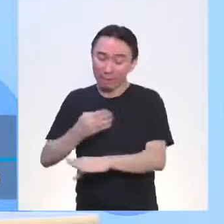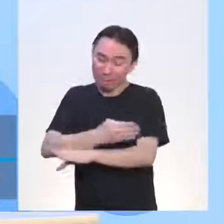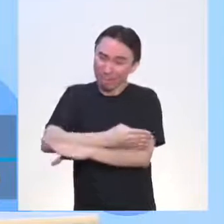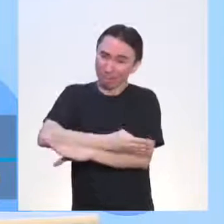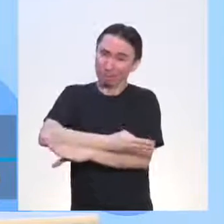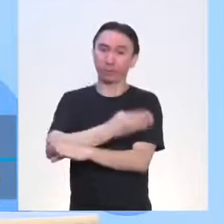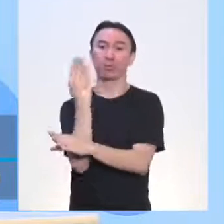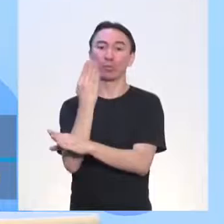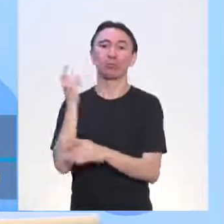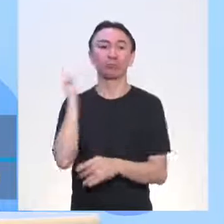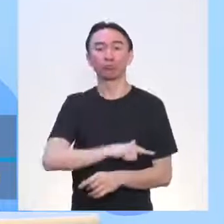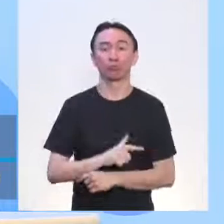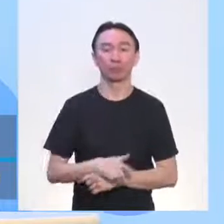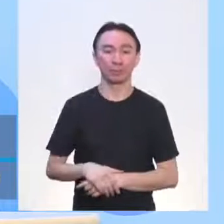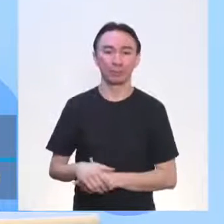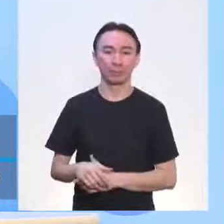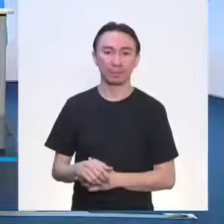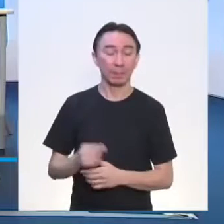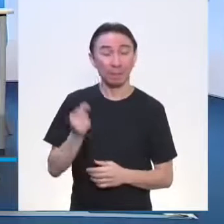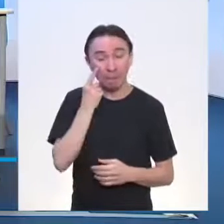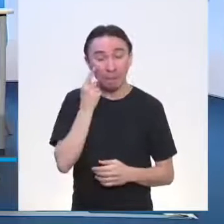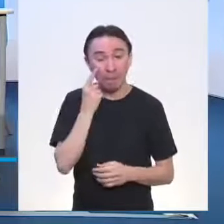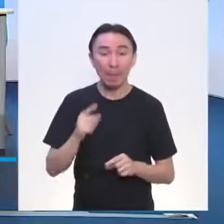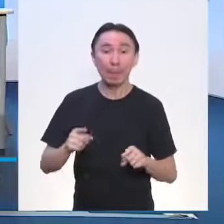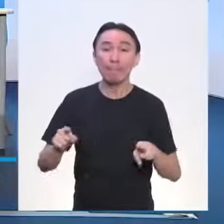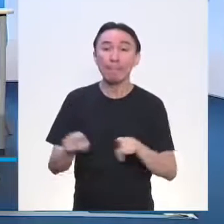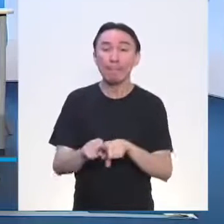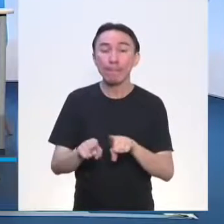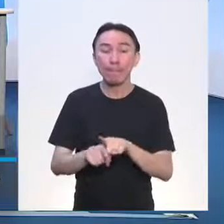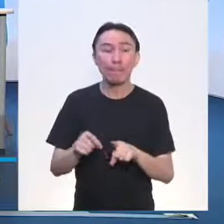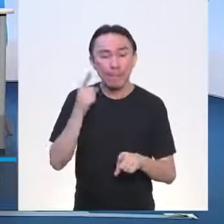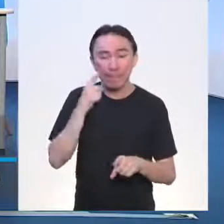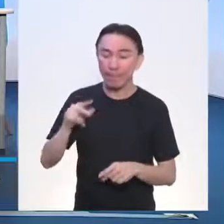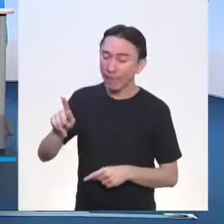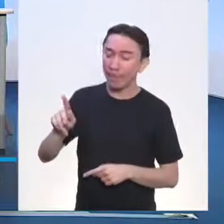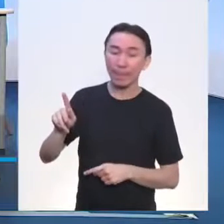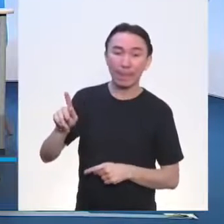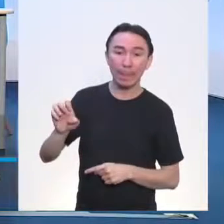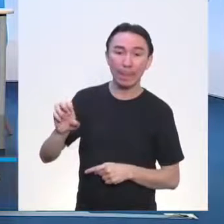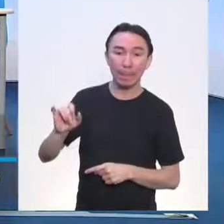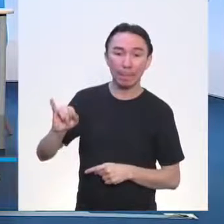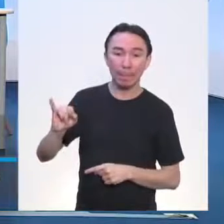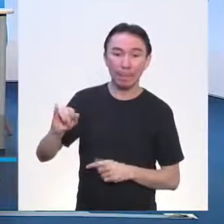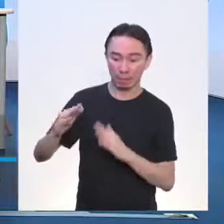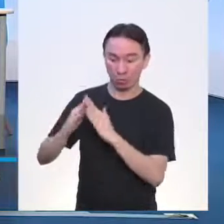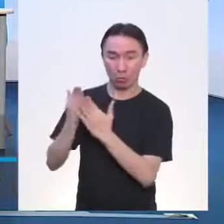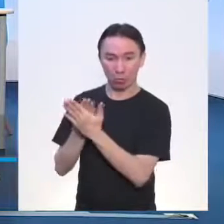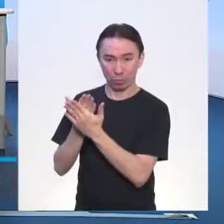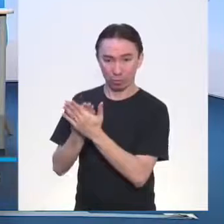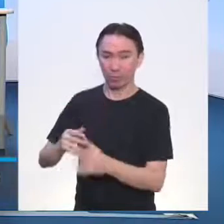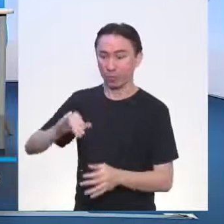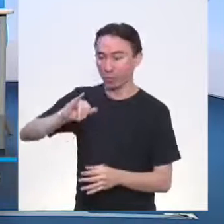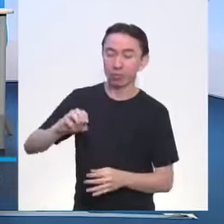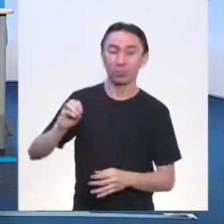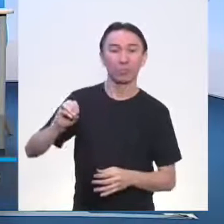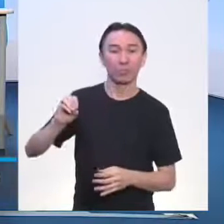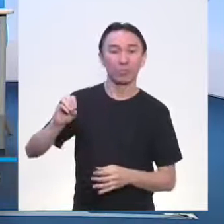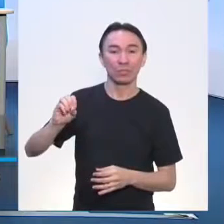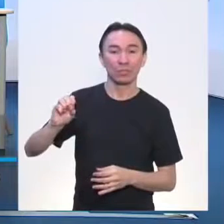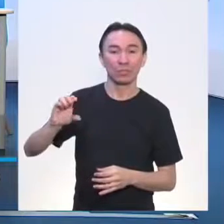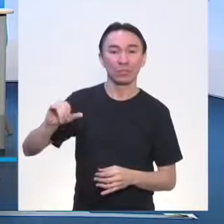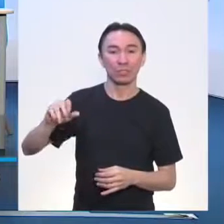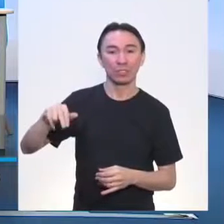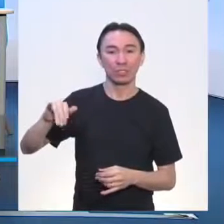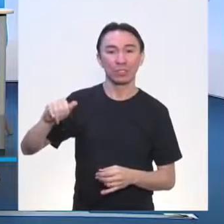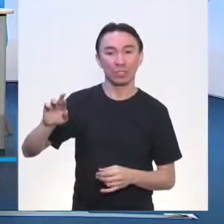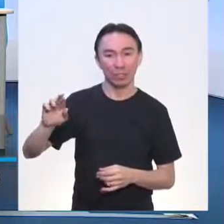Laudécia, eu acho. Bom, o pessoal lá da PEI, Joceni Vilela Curado, o aluno